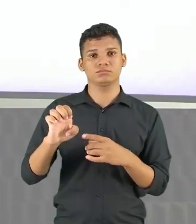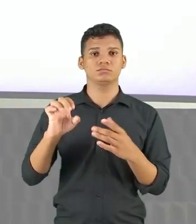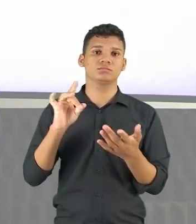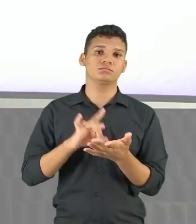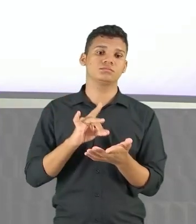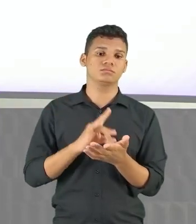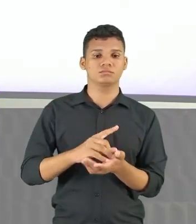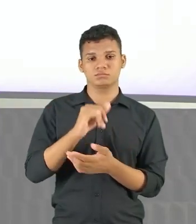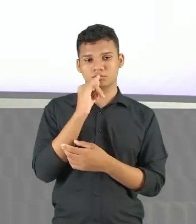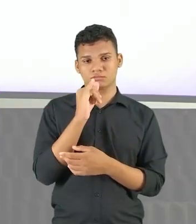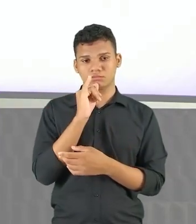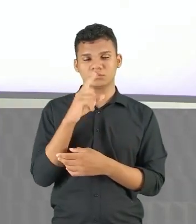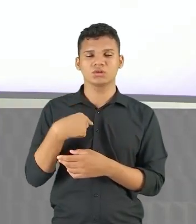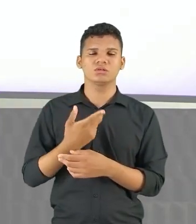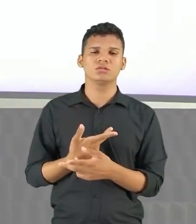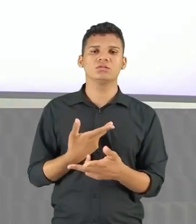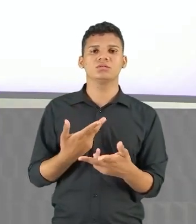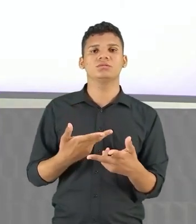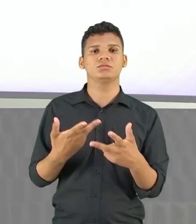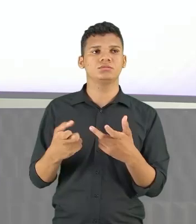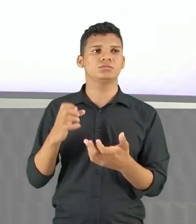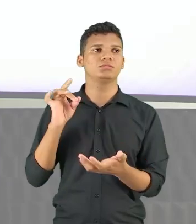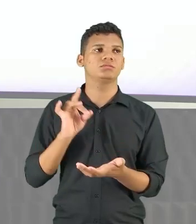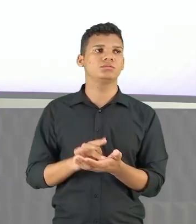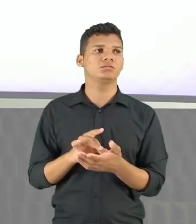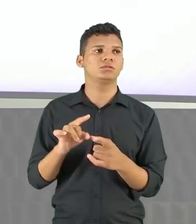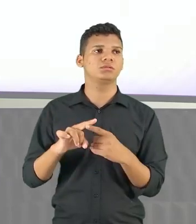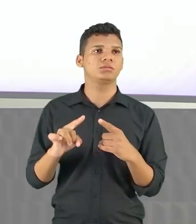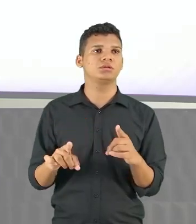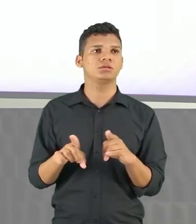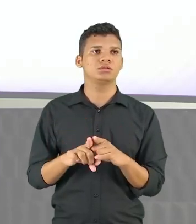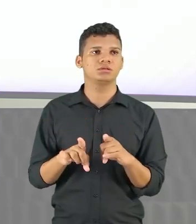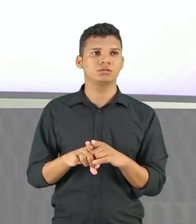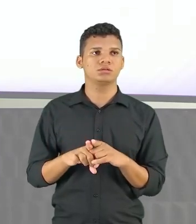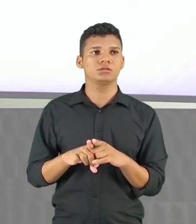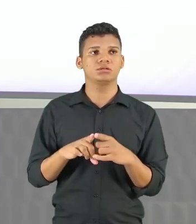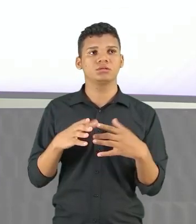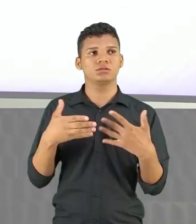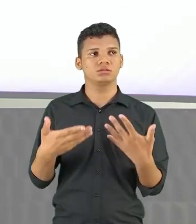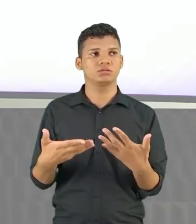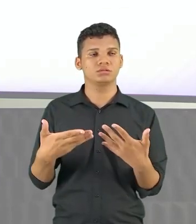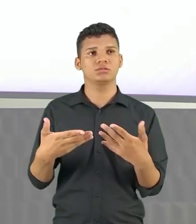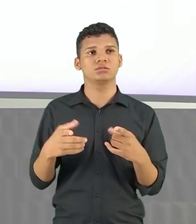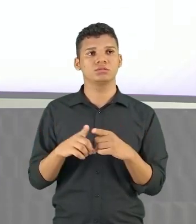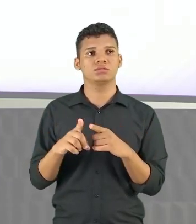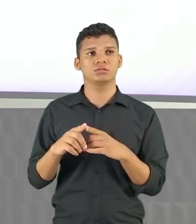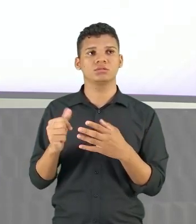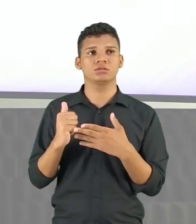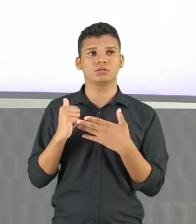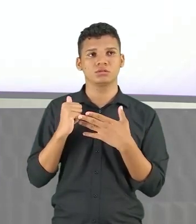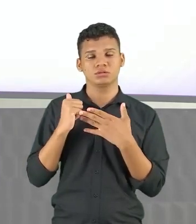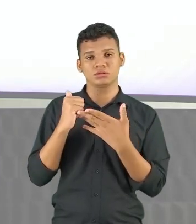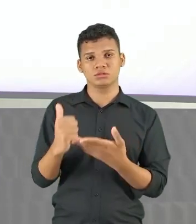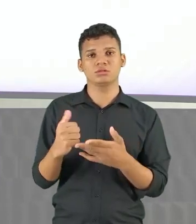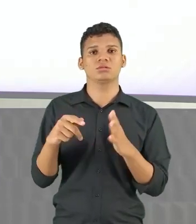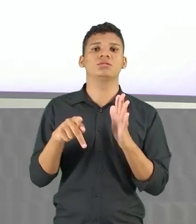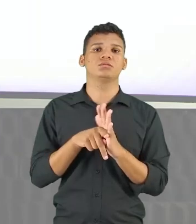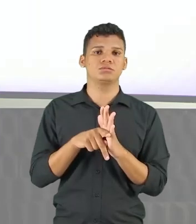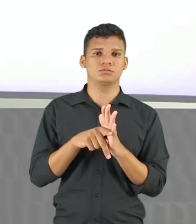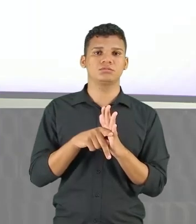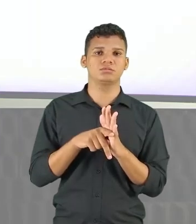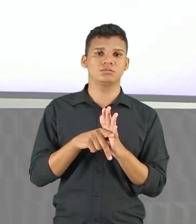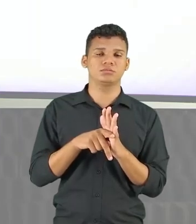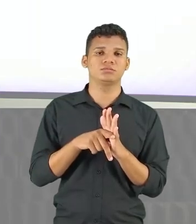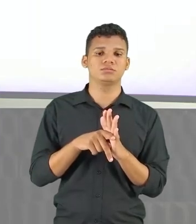né? Quando a gente faz a busca, verificar certinho, a gente vê que esses fatores ao longo do tempo, eles contribuíram para a